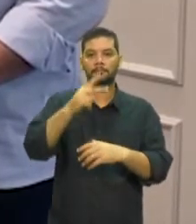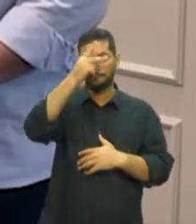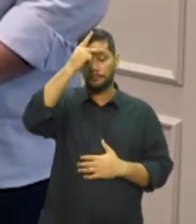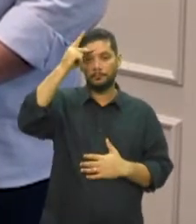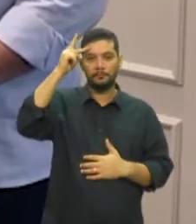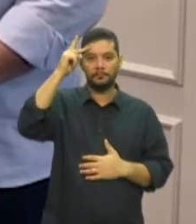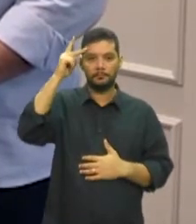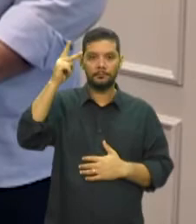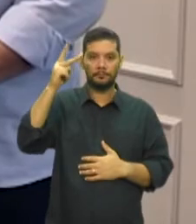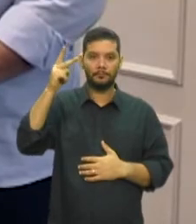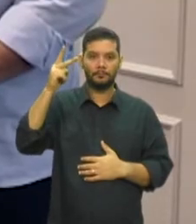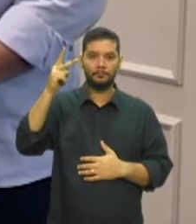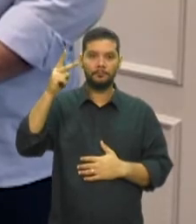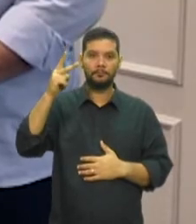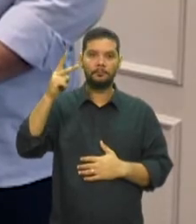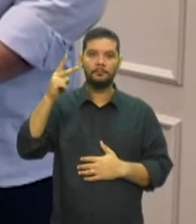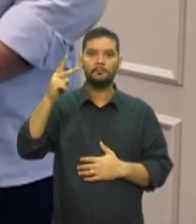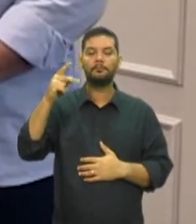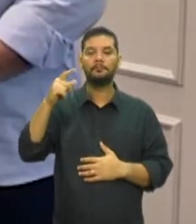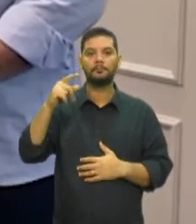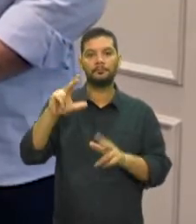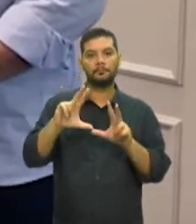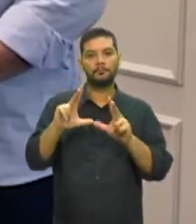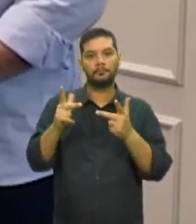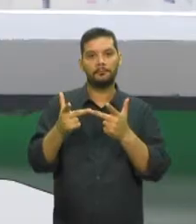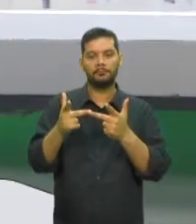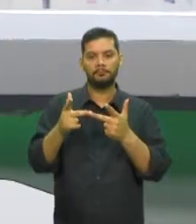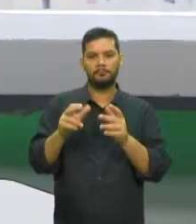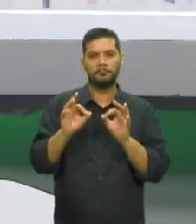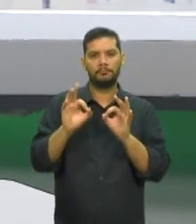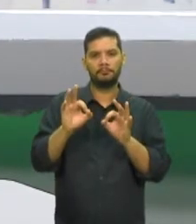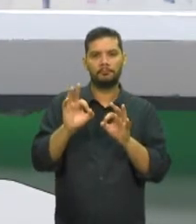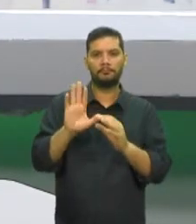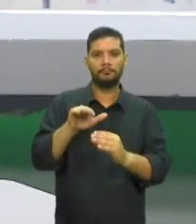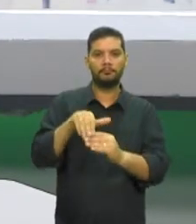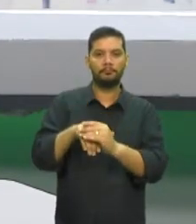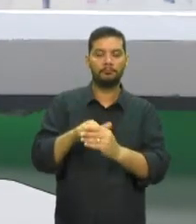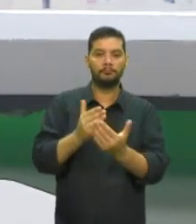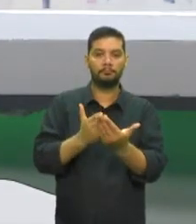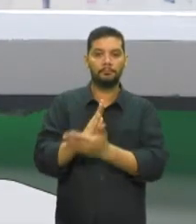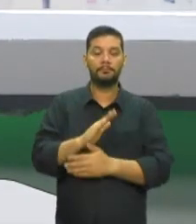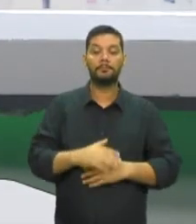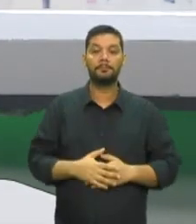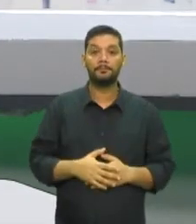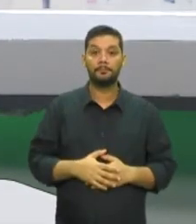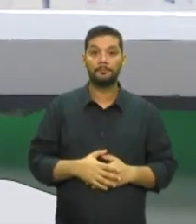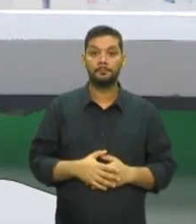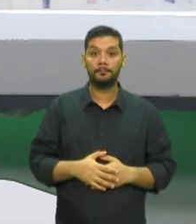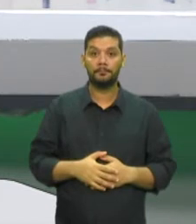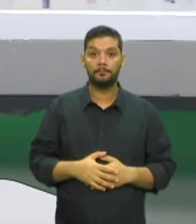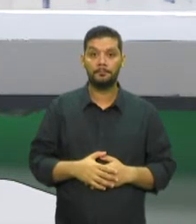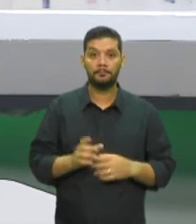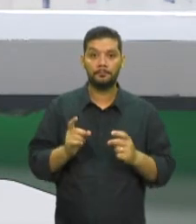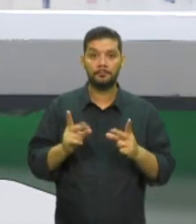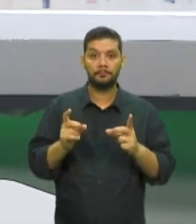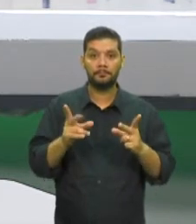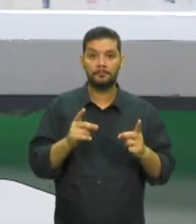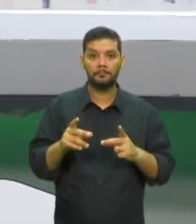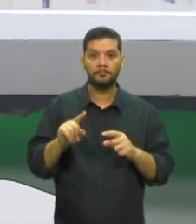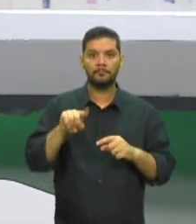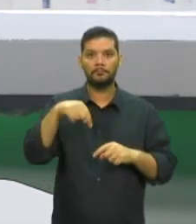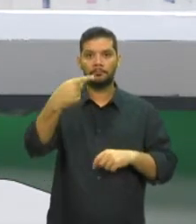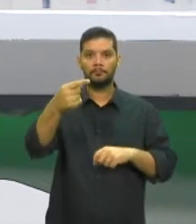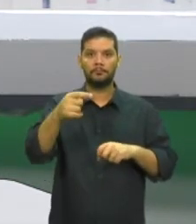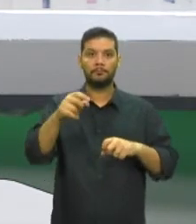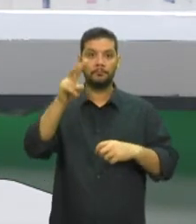e a Câmara de Vereadores certamente vai aprovar. O comércio de Fortaleza não vai funcionar na próxima